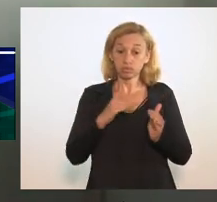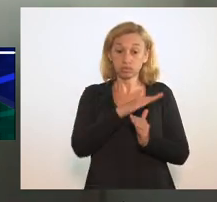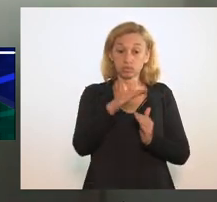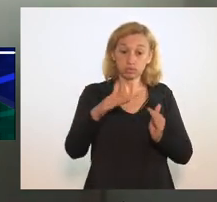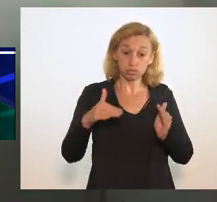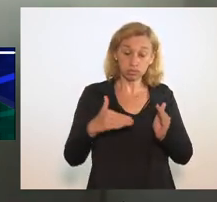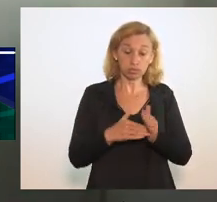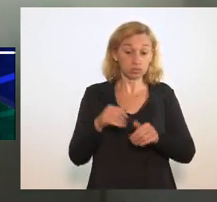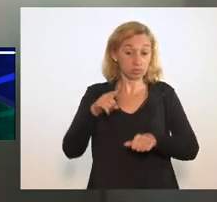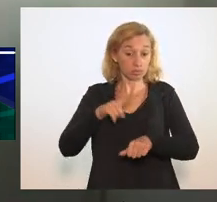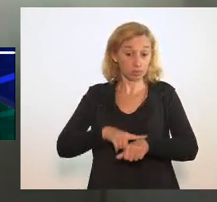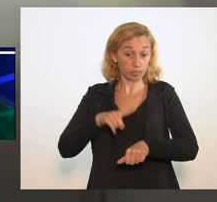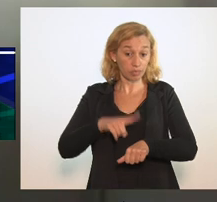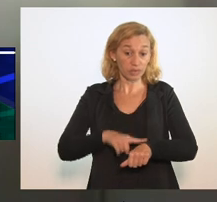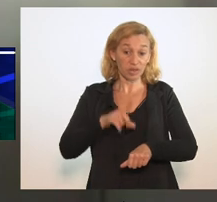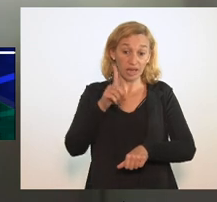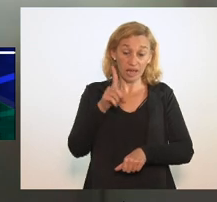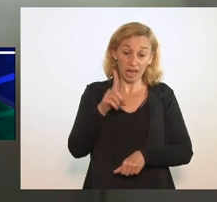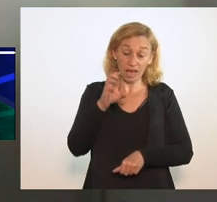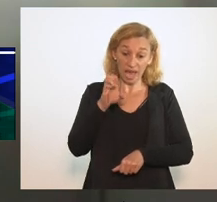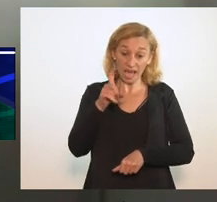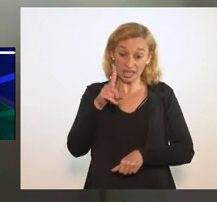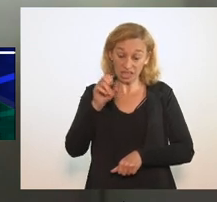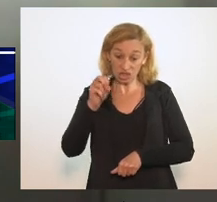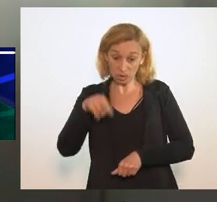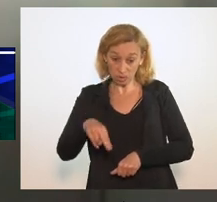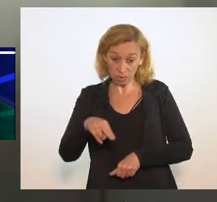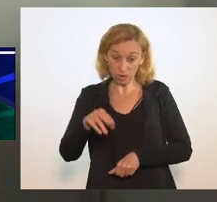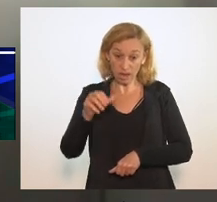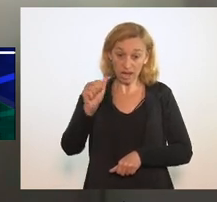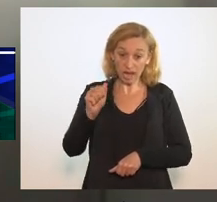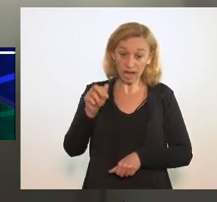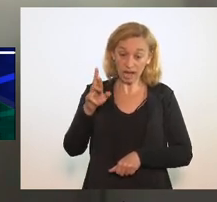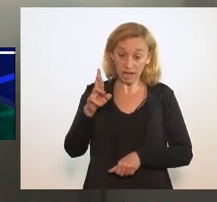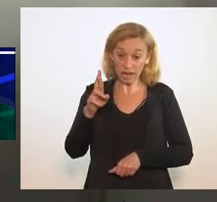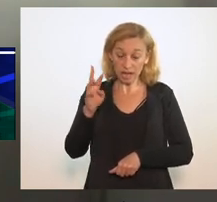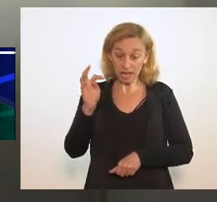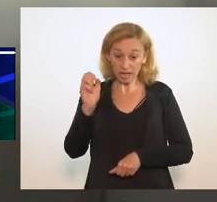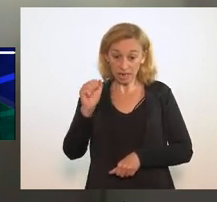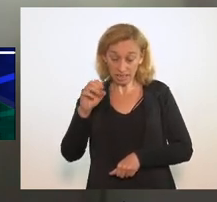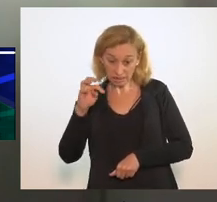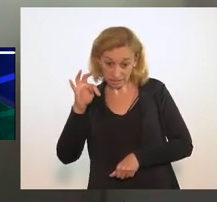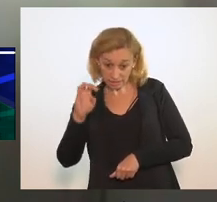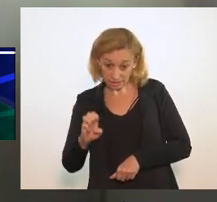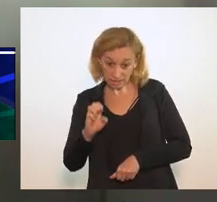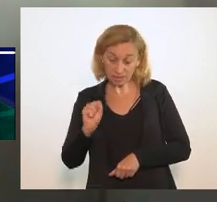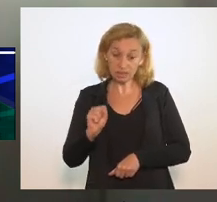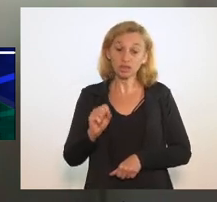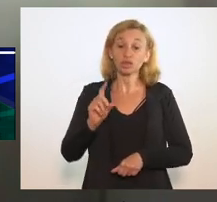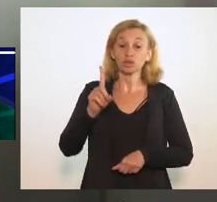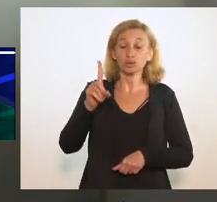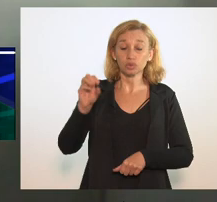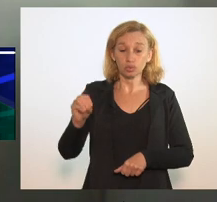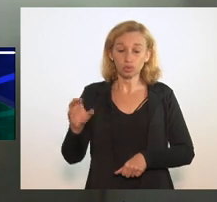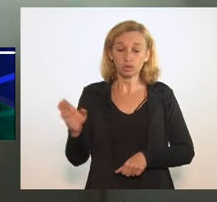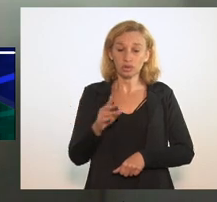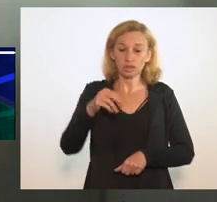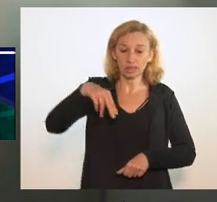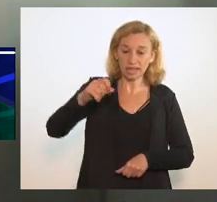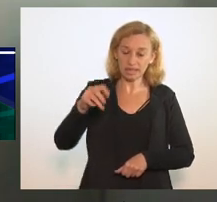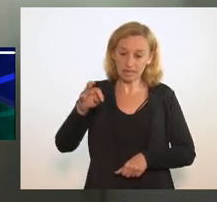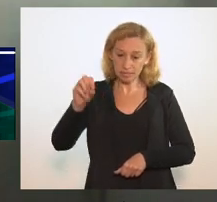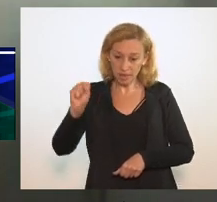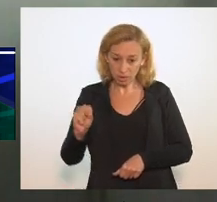tempos, Edson Arantes do Nascimento, mais conhecido como Rei